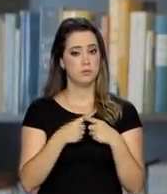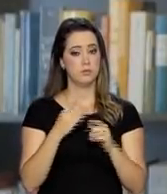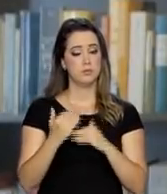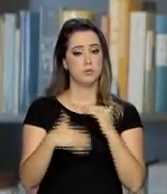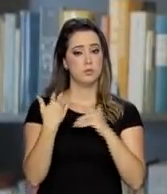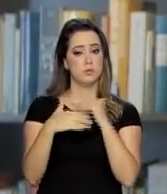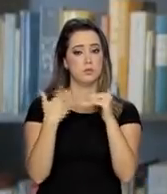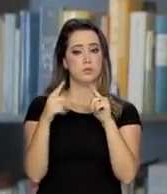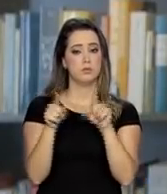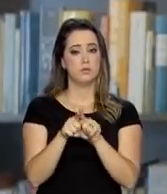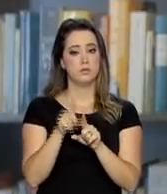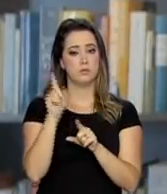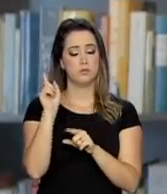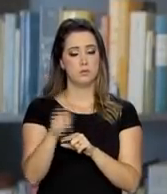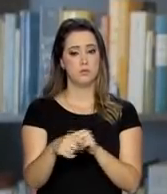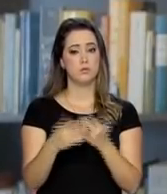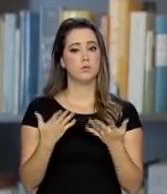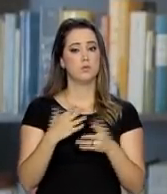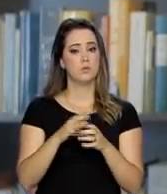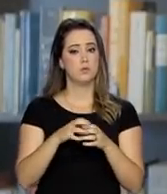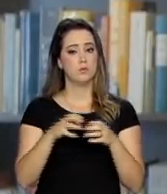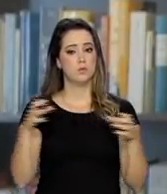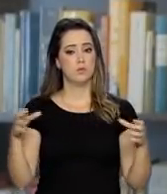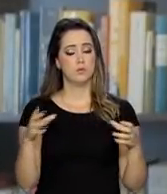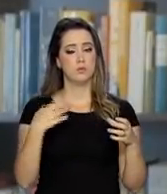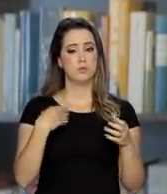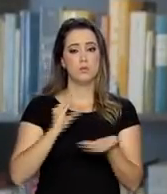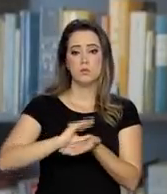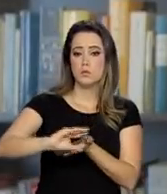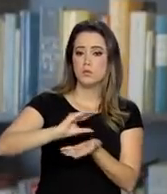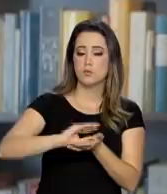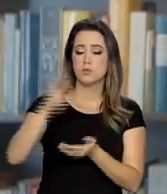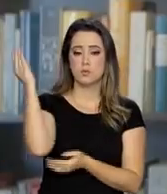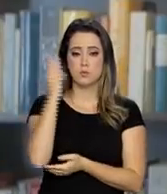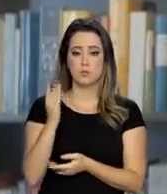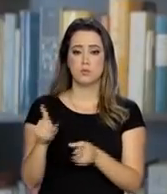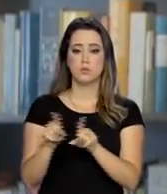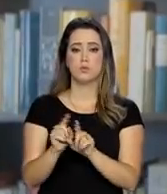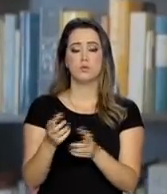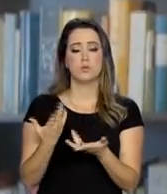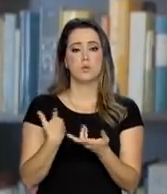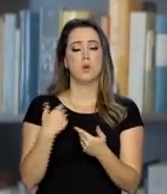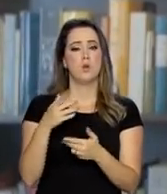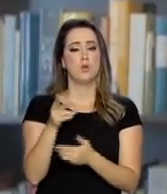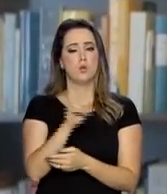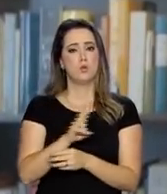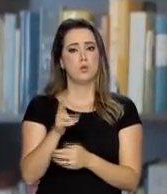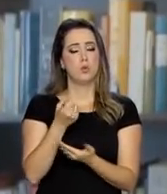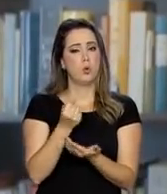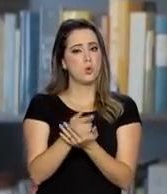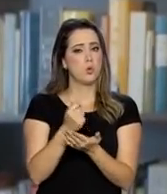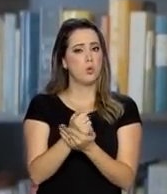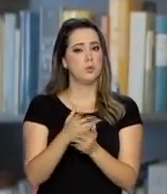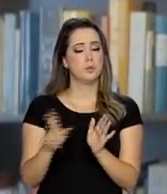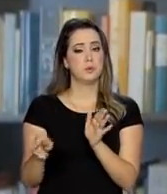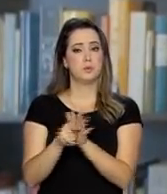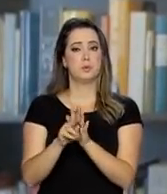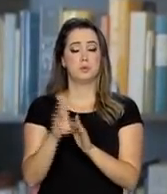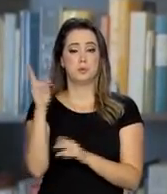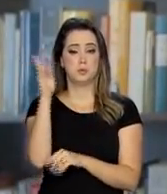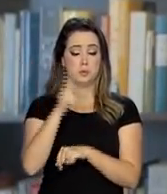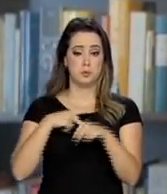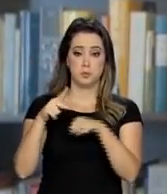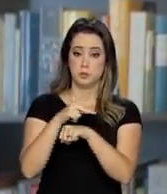esse crescimento é o aumento dos investimentos do Brasil e também do consumo privado no país. Esse relatório, que